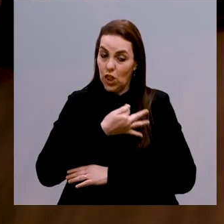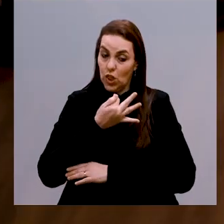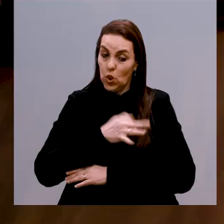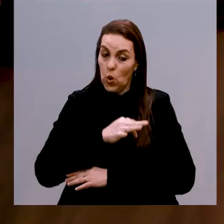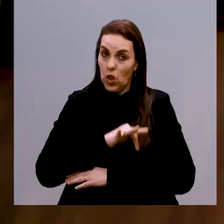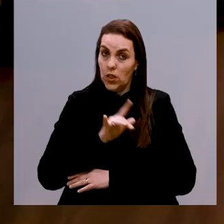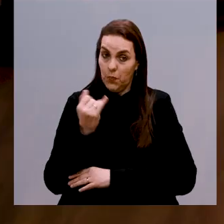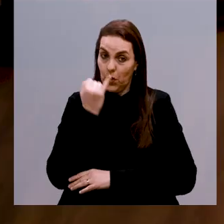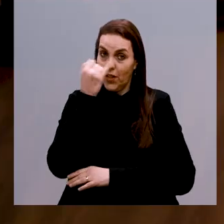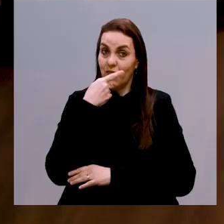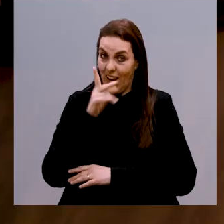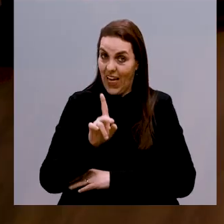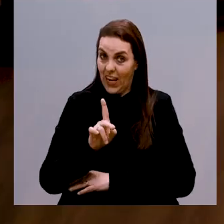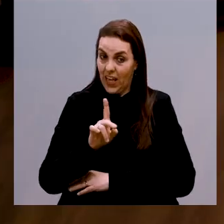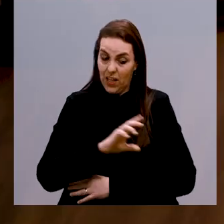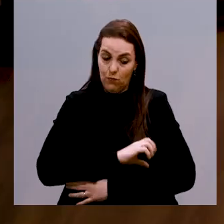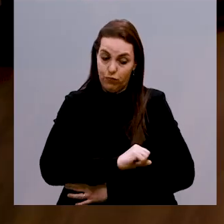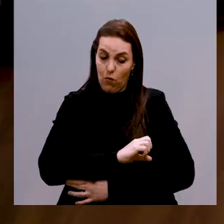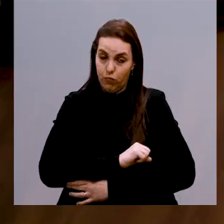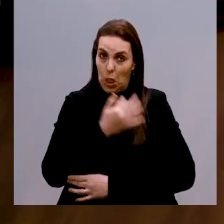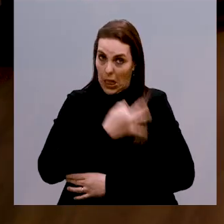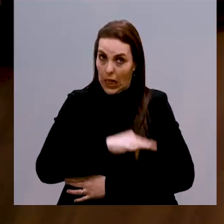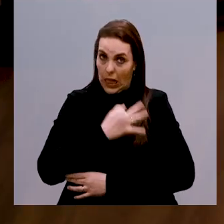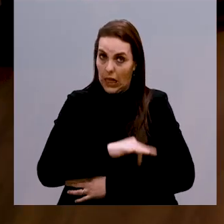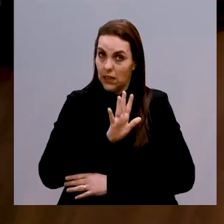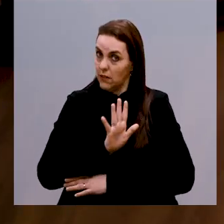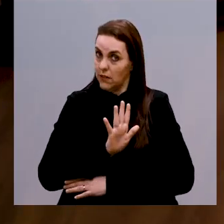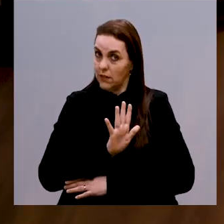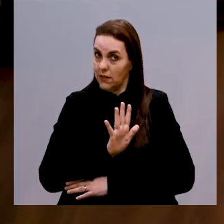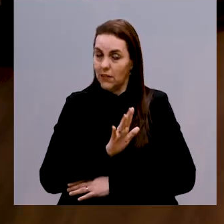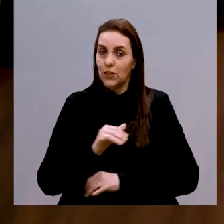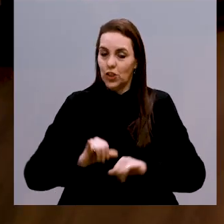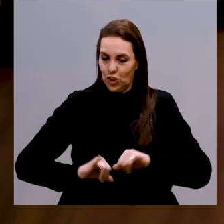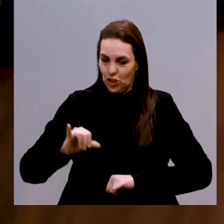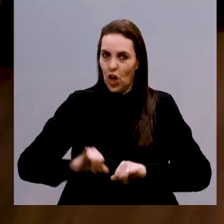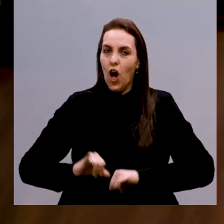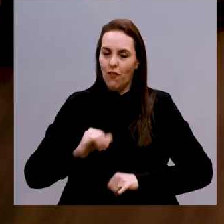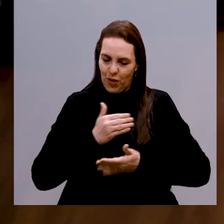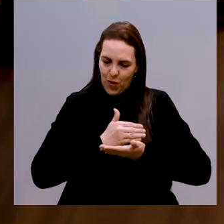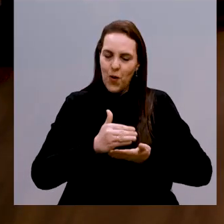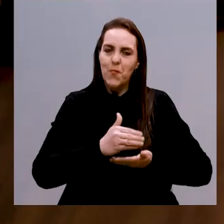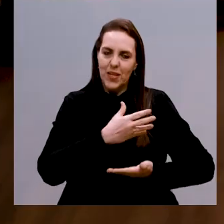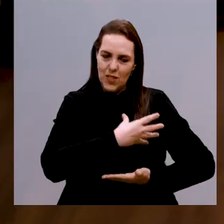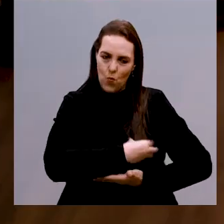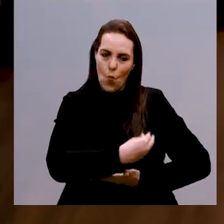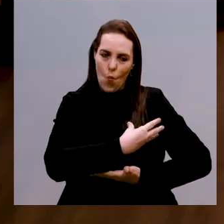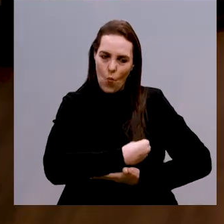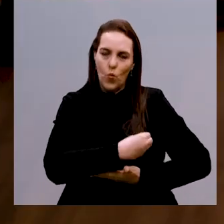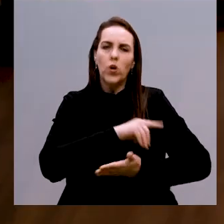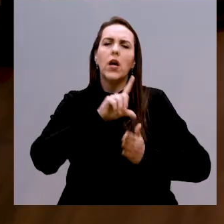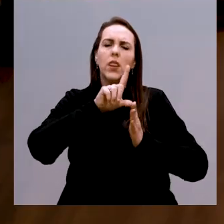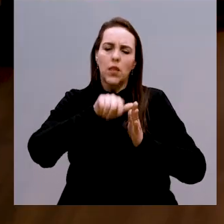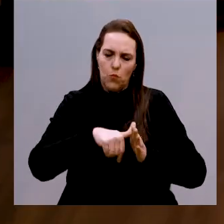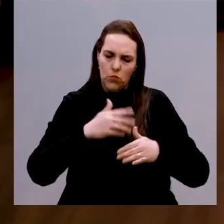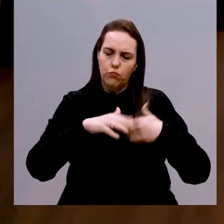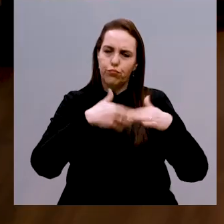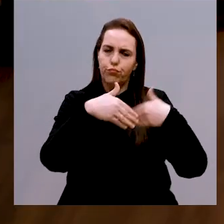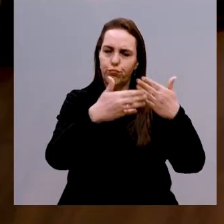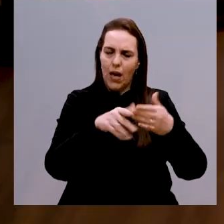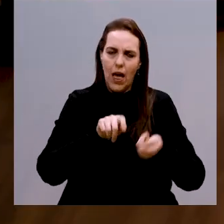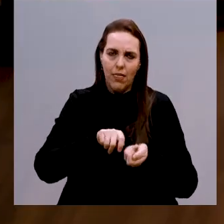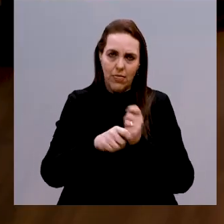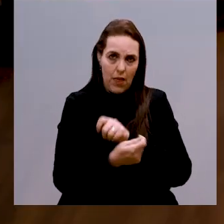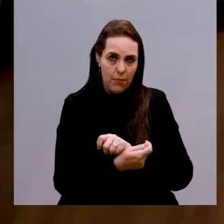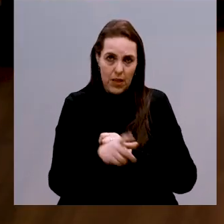né? Não. Que não sente dor, vamos falar, né? Porque a gente sofre no início da amamentação, mas depois vai, enfim.